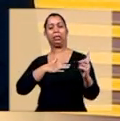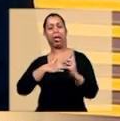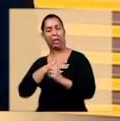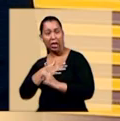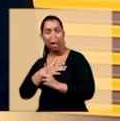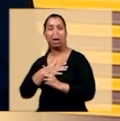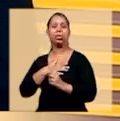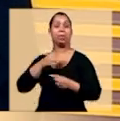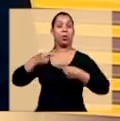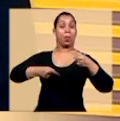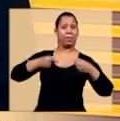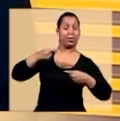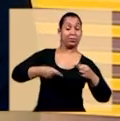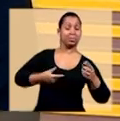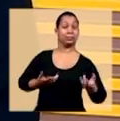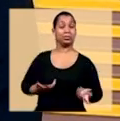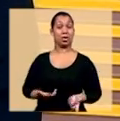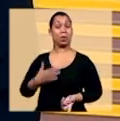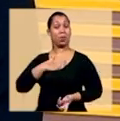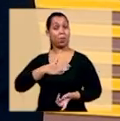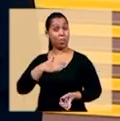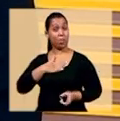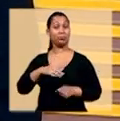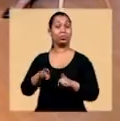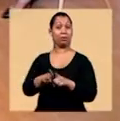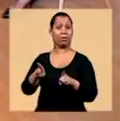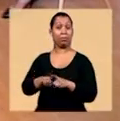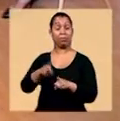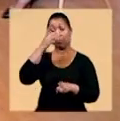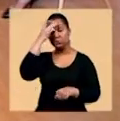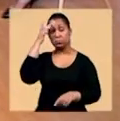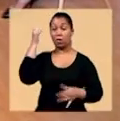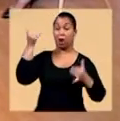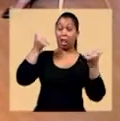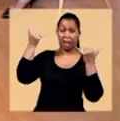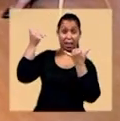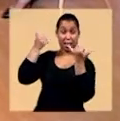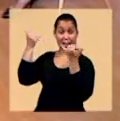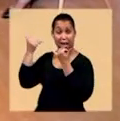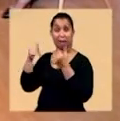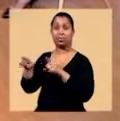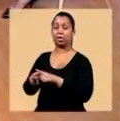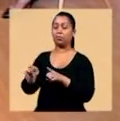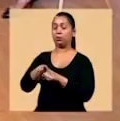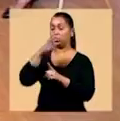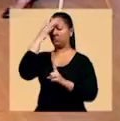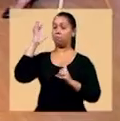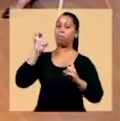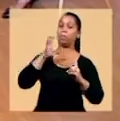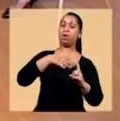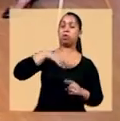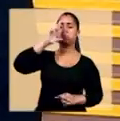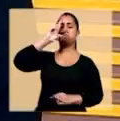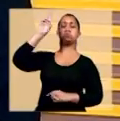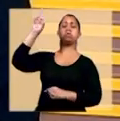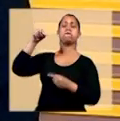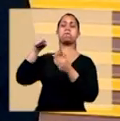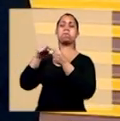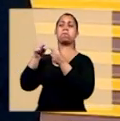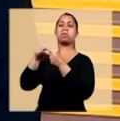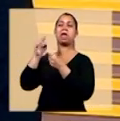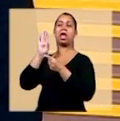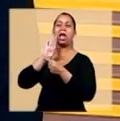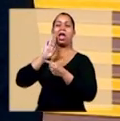gosta da briguinha, tem gente que gosta da competição. Tem famosa rádio peão? Rádio peão. Tem aquele que gosta de assediar e se identifica